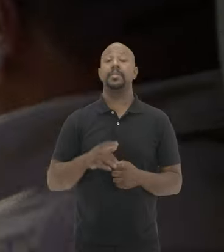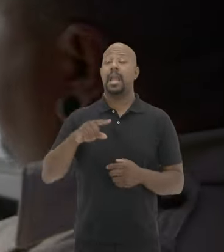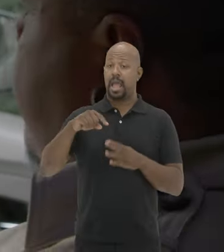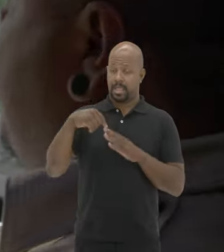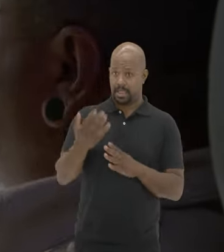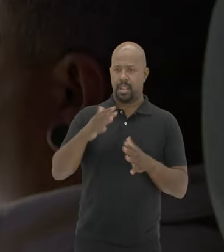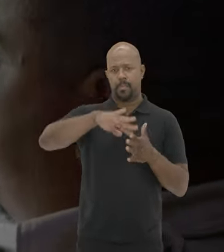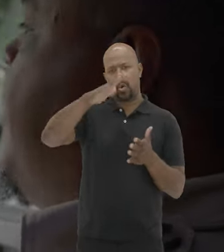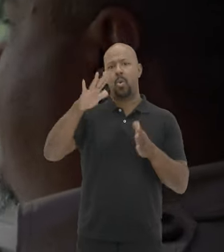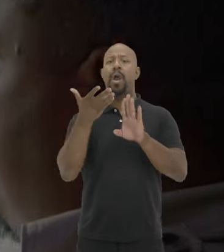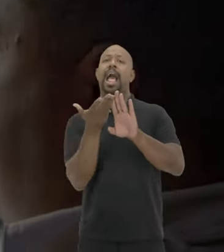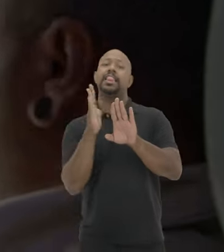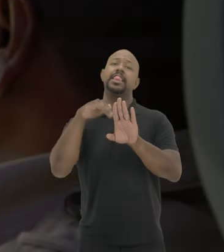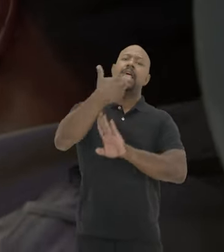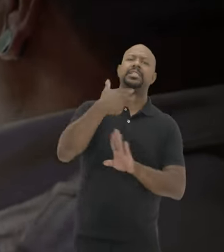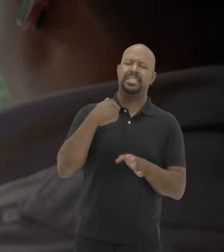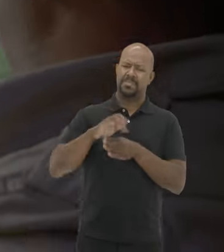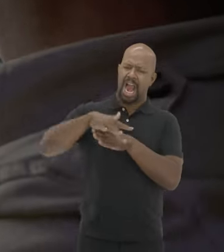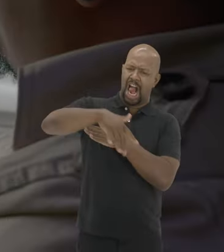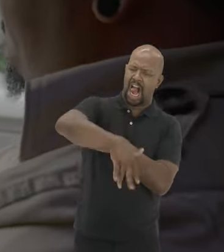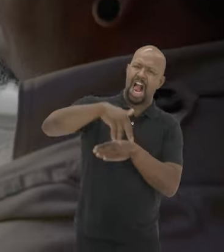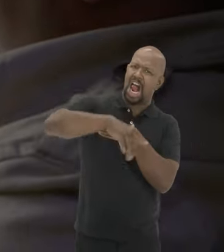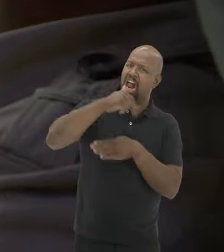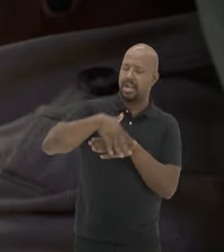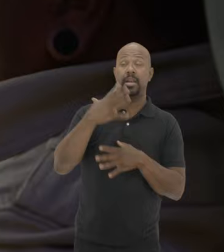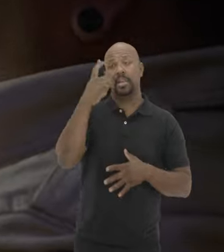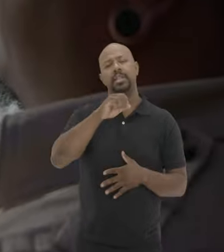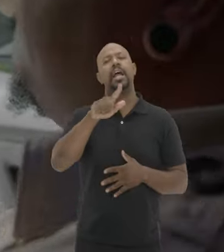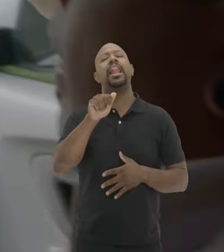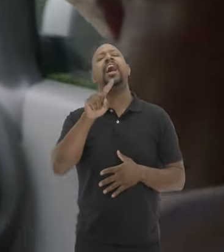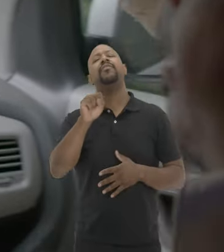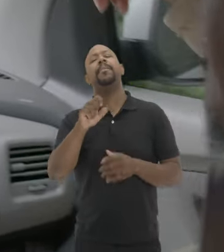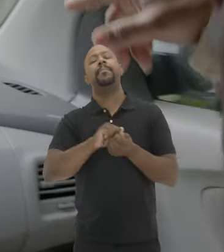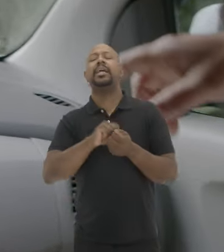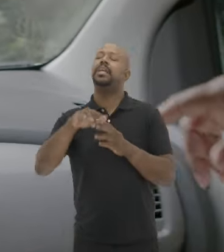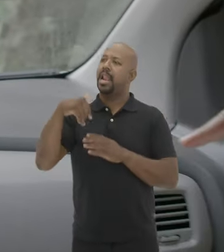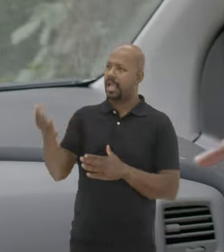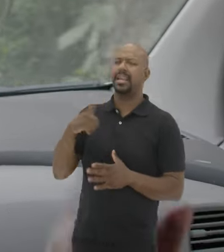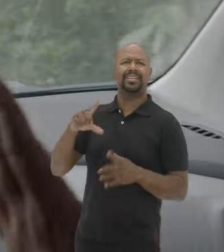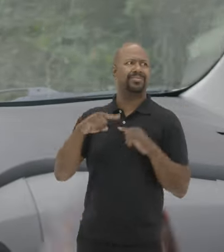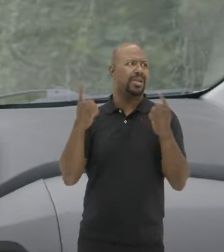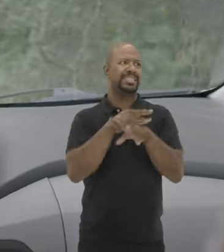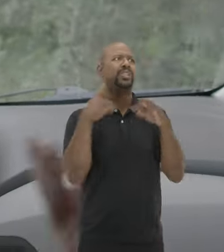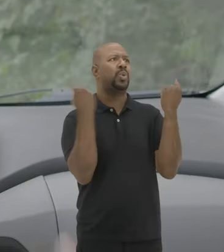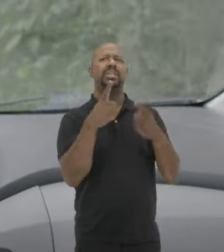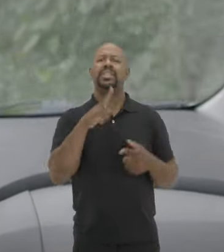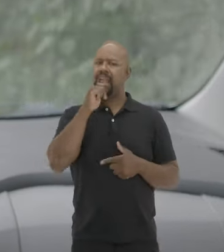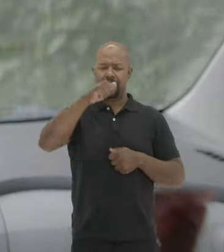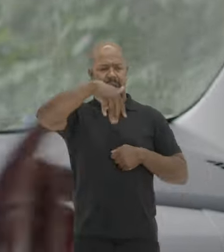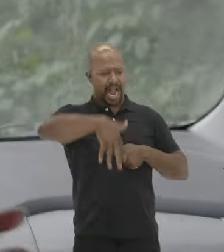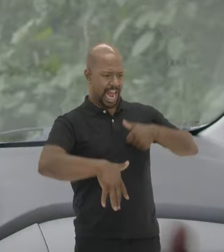atrás desse morro aqui tem uma cascada muito linda que lava a pé mas adiante ali tem outra Cascata e a cidade é toda